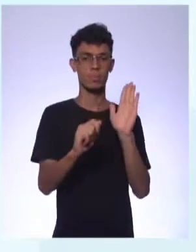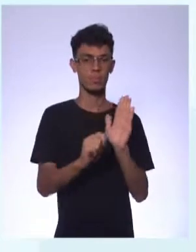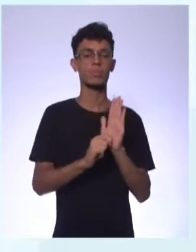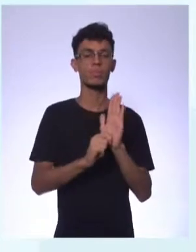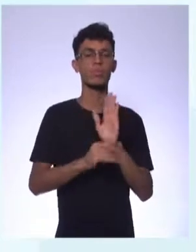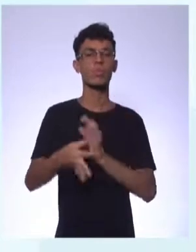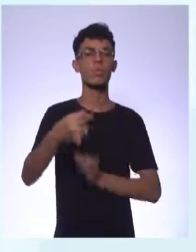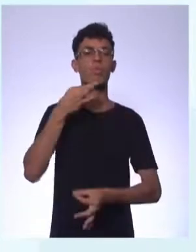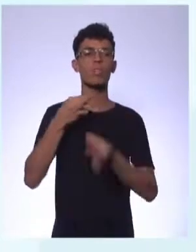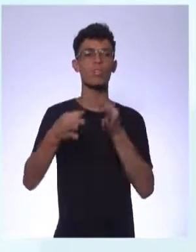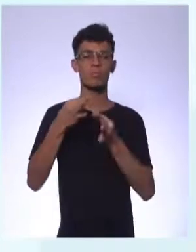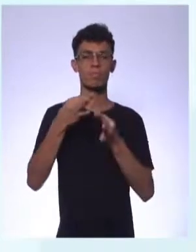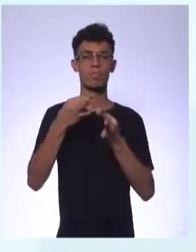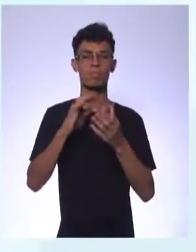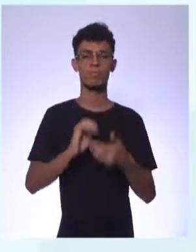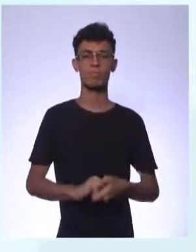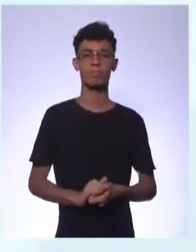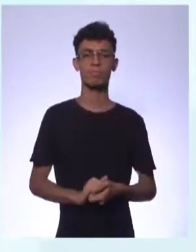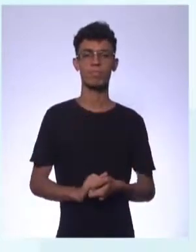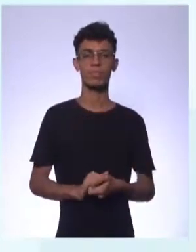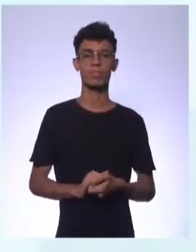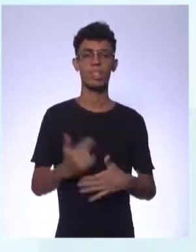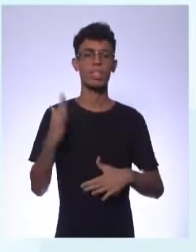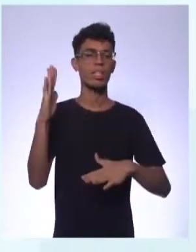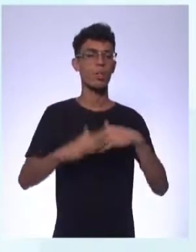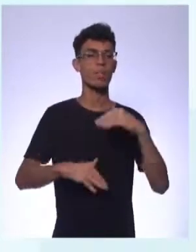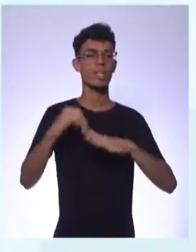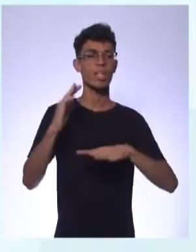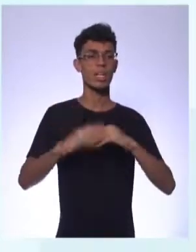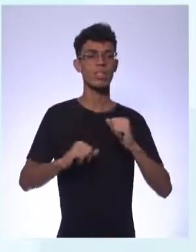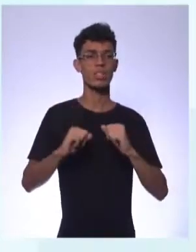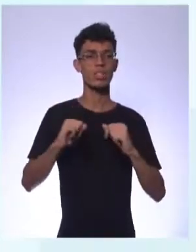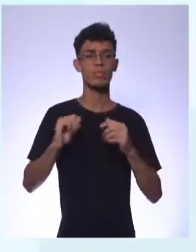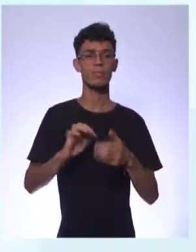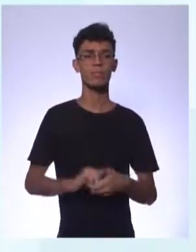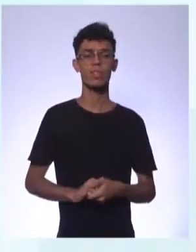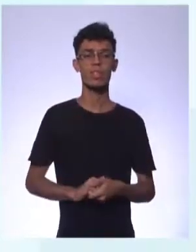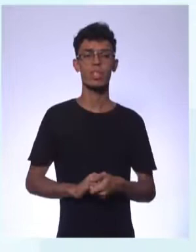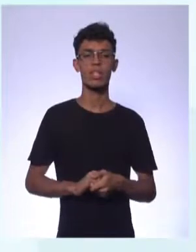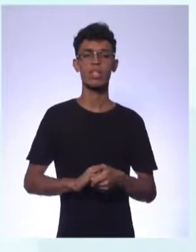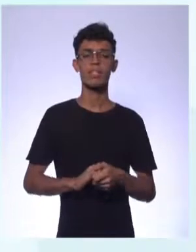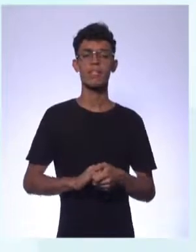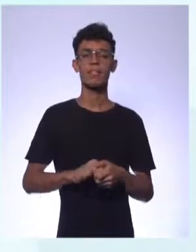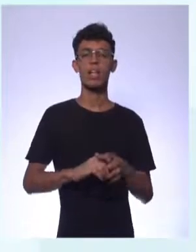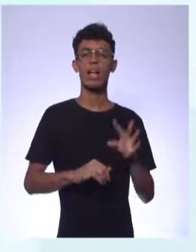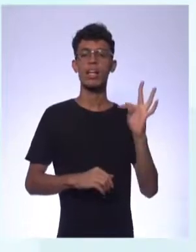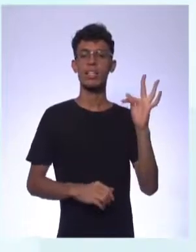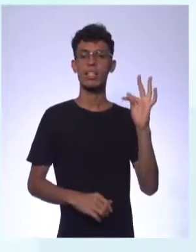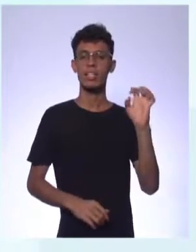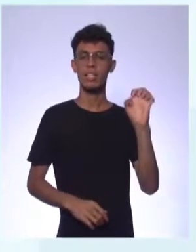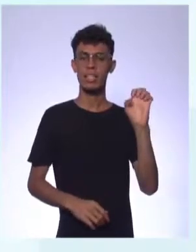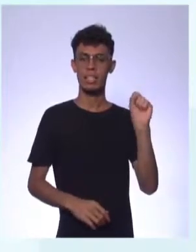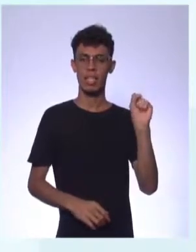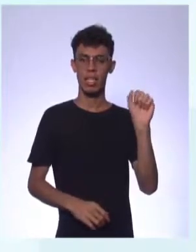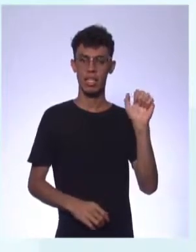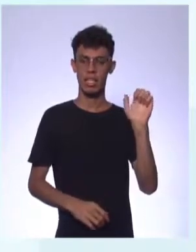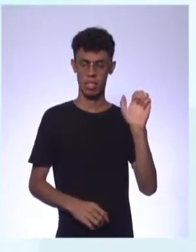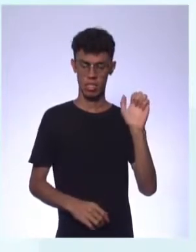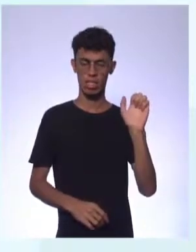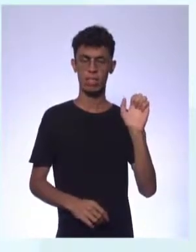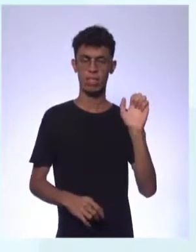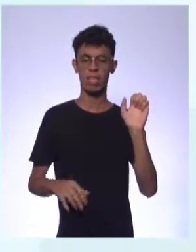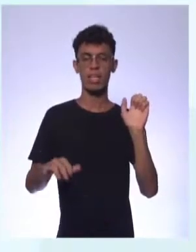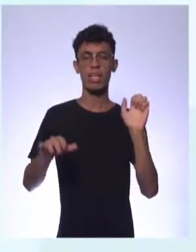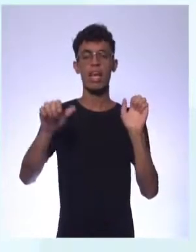de um artigo de opinião. E as habilidades, estabelecer relação entre a tese e